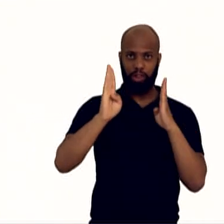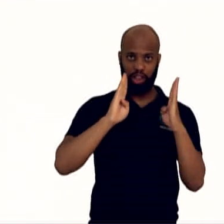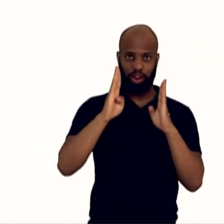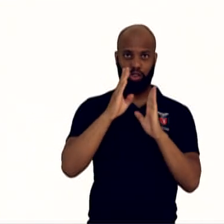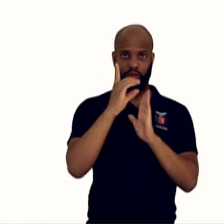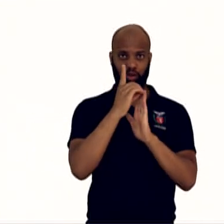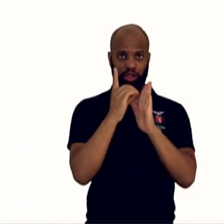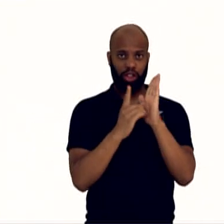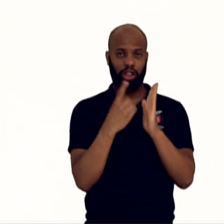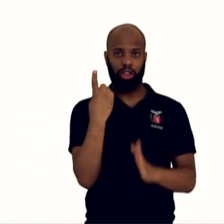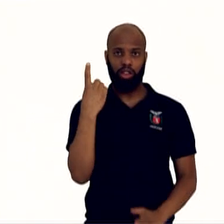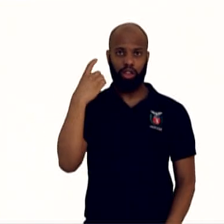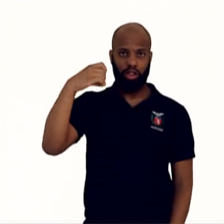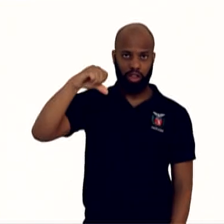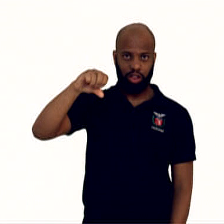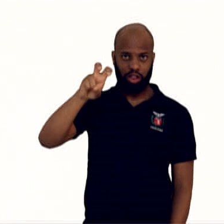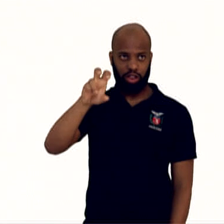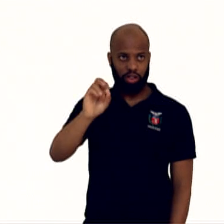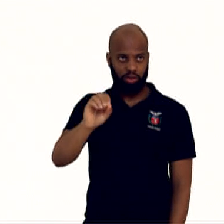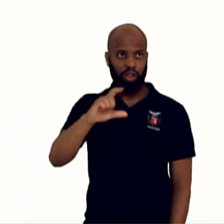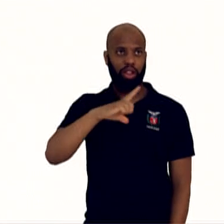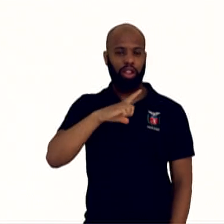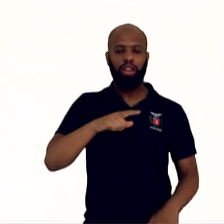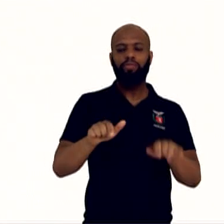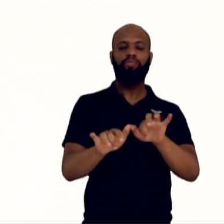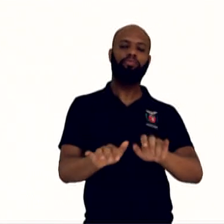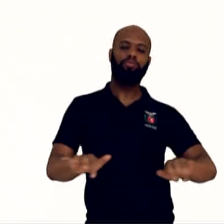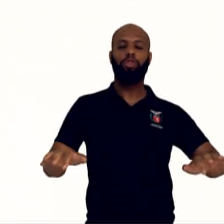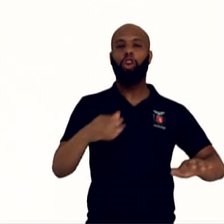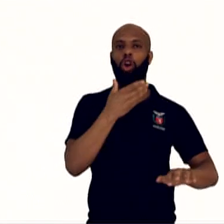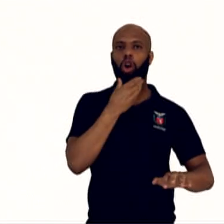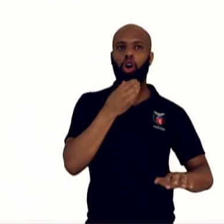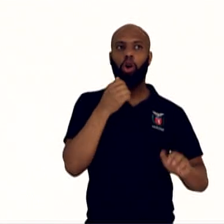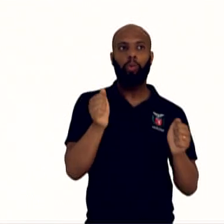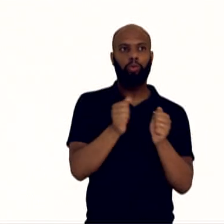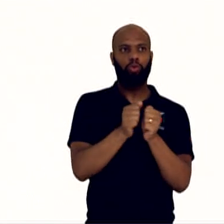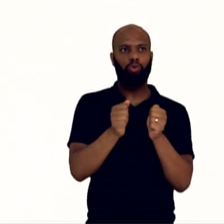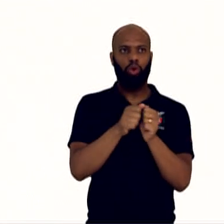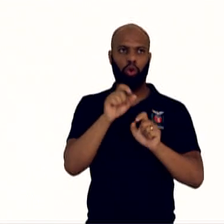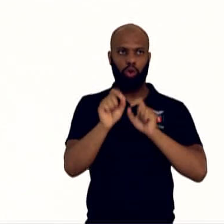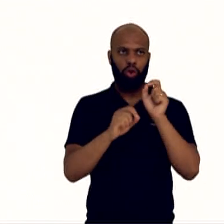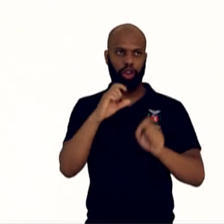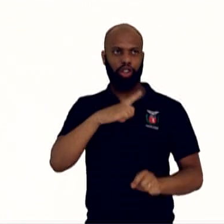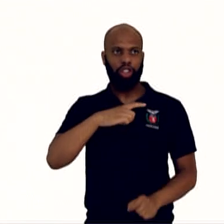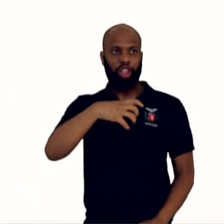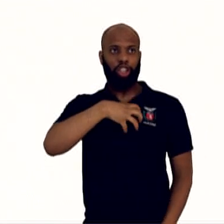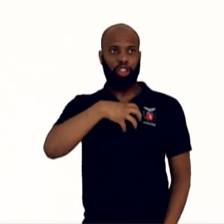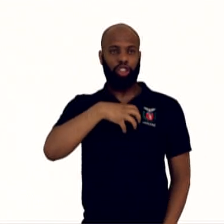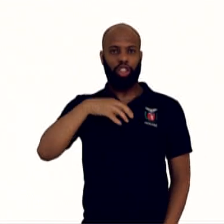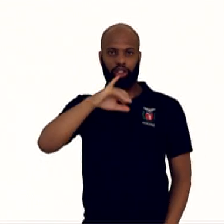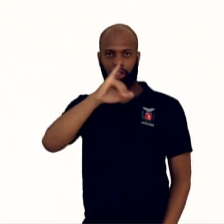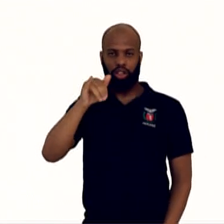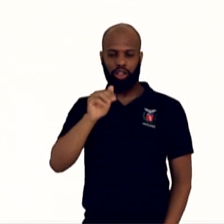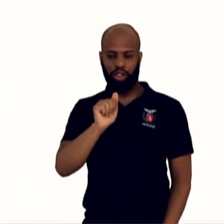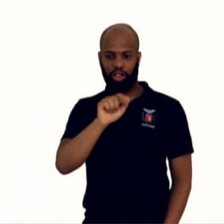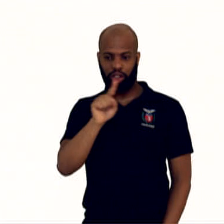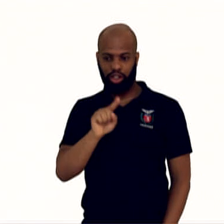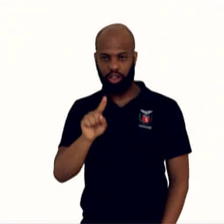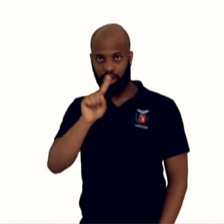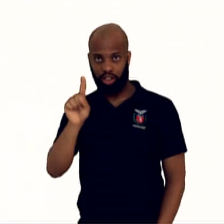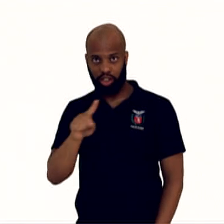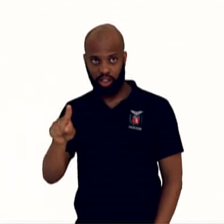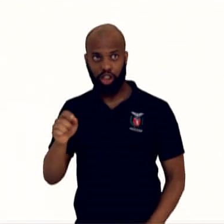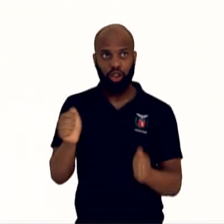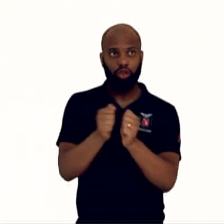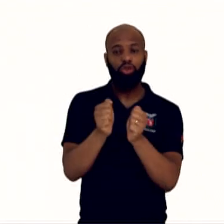o pianista Horace Silver juntou o jazz às melodias dançantes do soul, criando o estilo